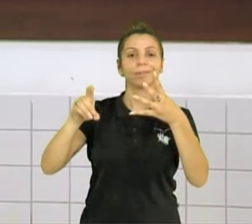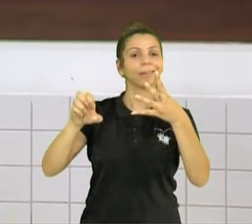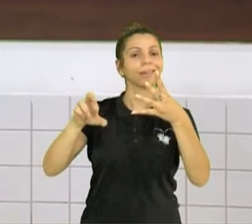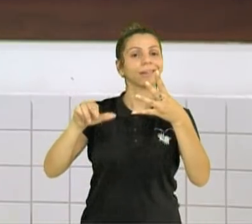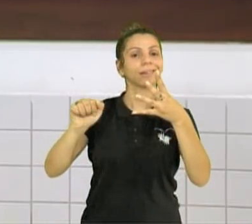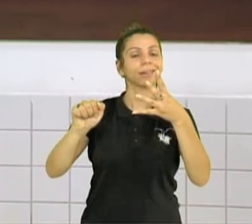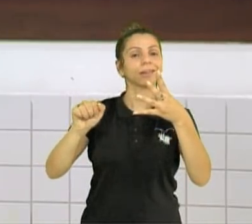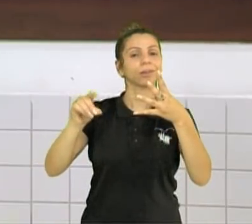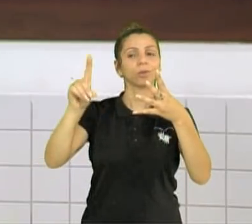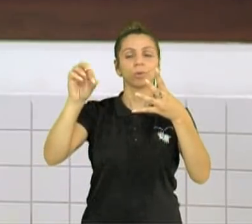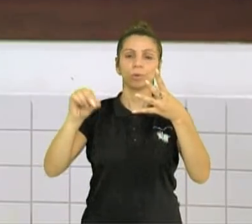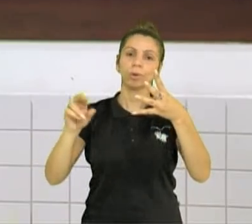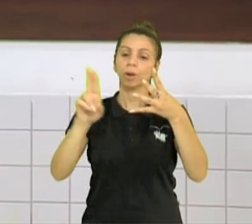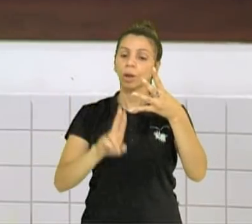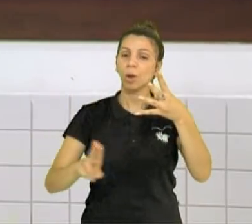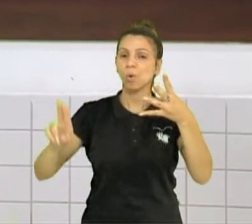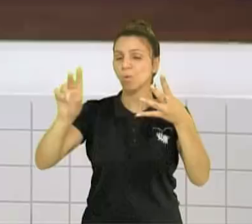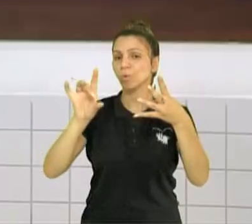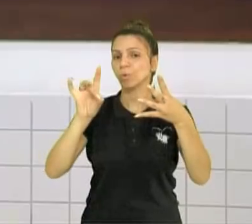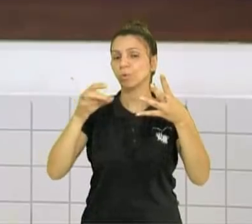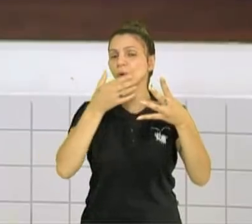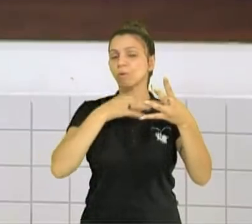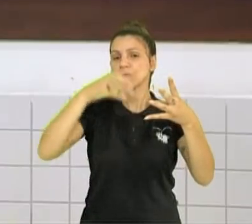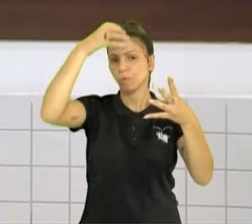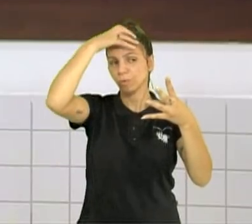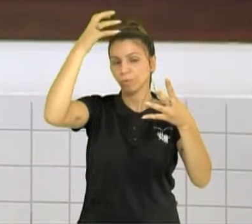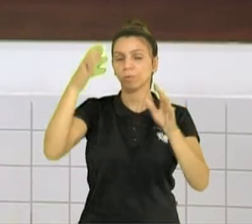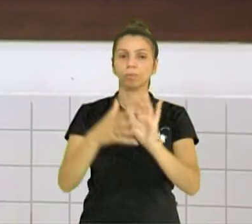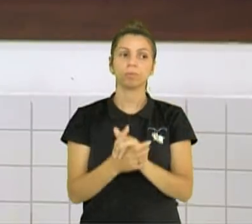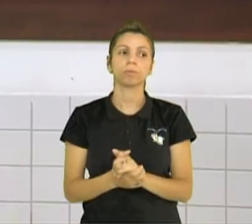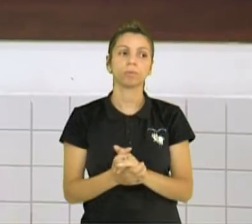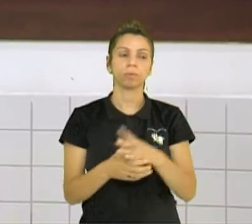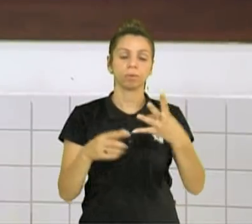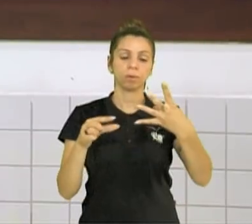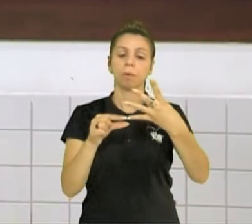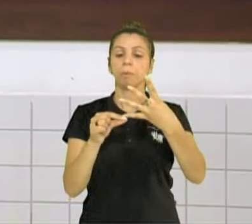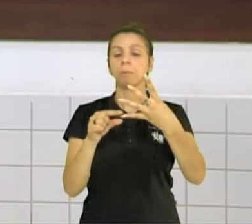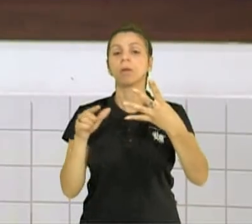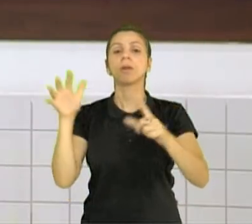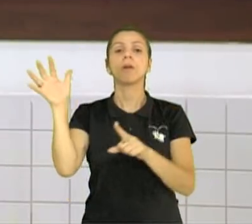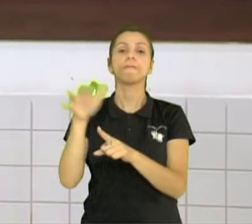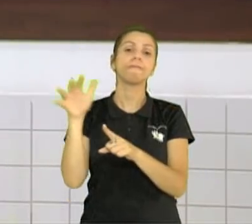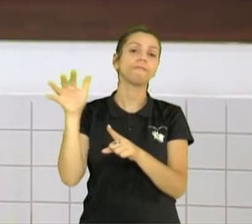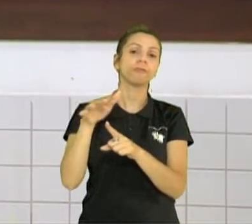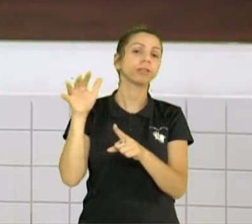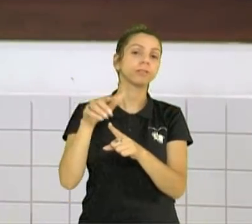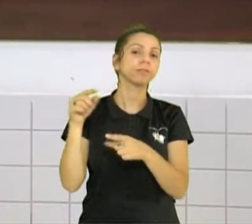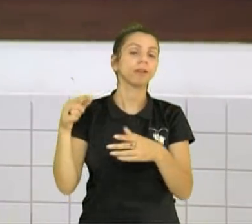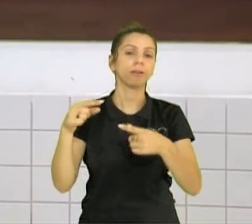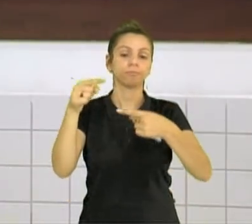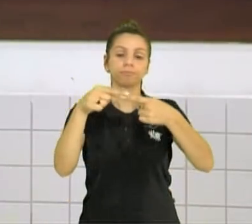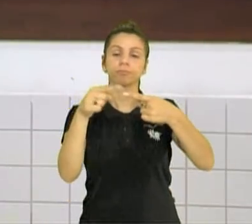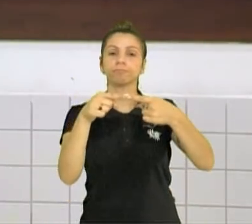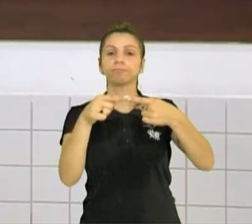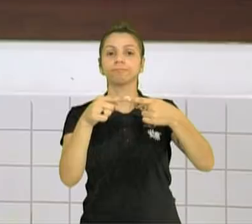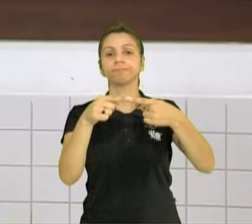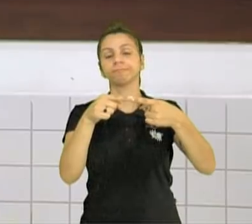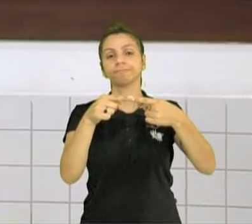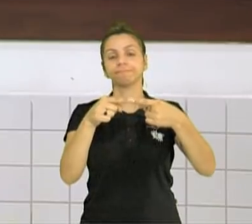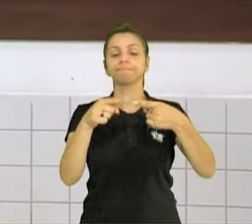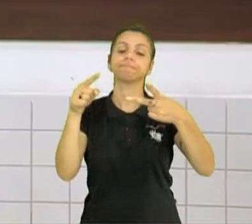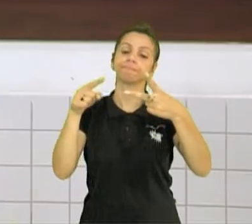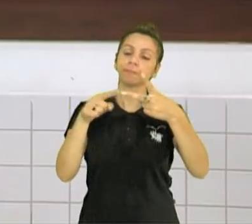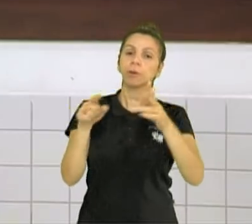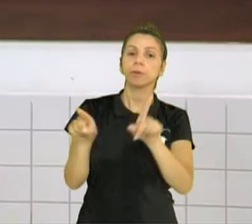Pedro I. E esse quarto poder, que somente ele poderia utilizar, ele poderia intervir no executivo, que já era dele, então ele estaria concentrando já poder, ele